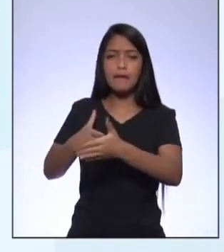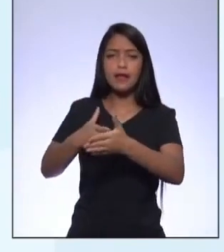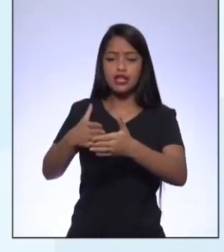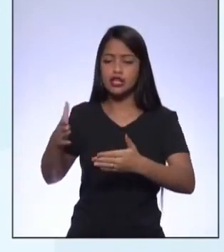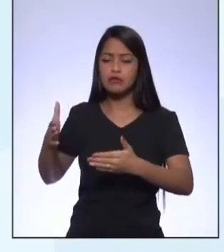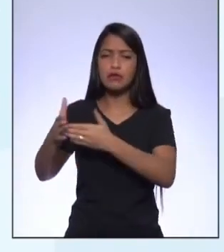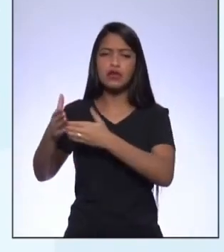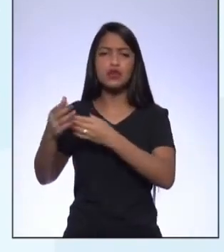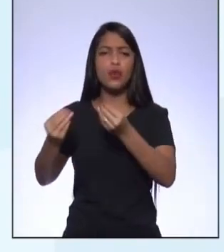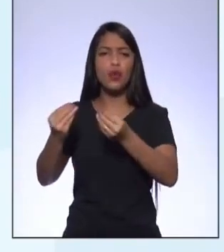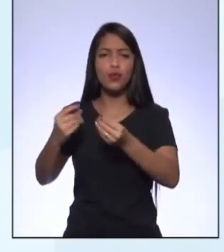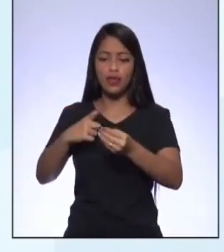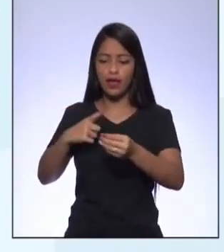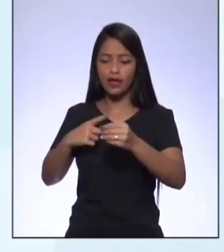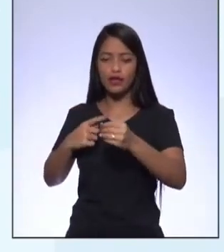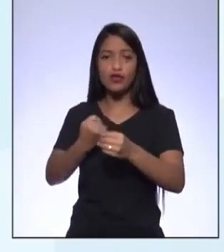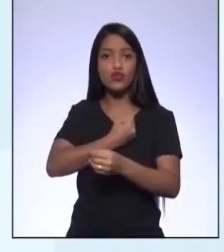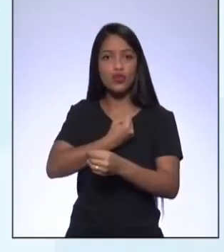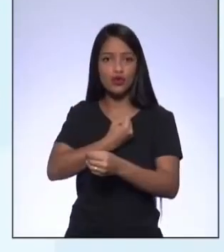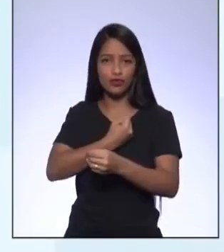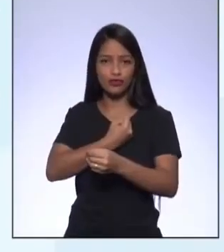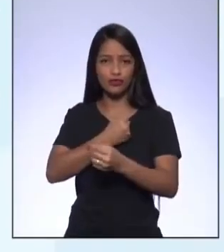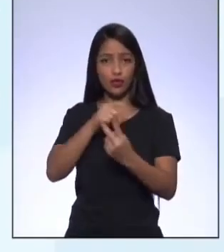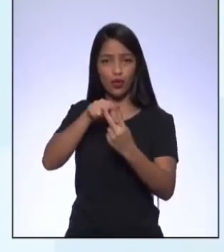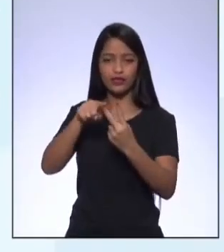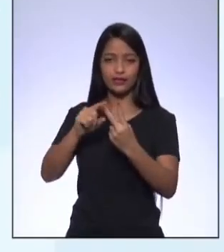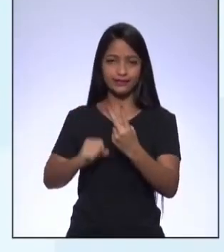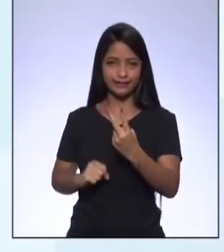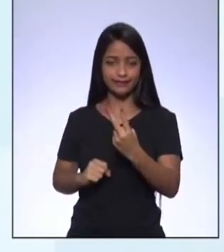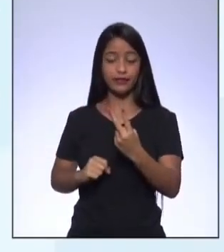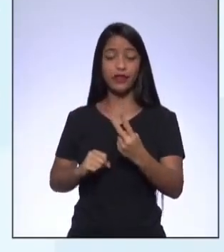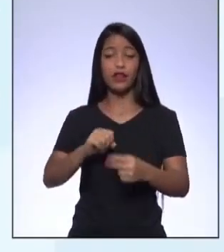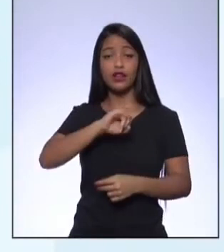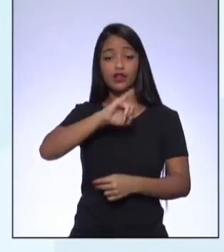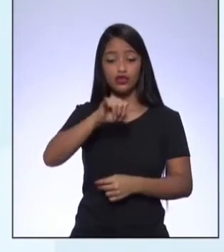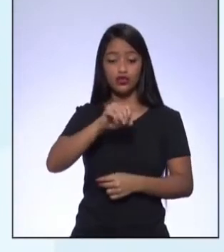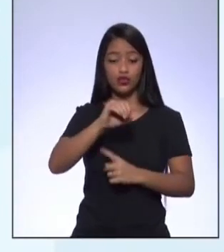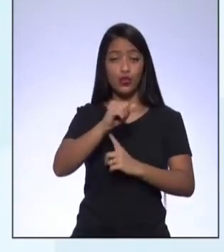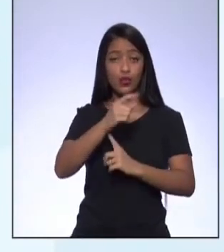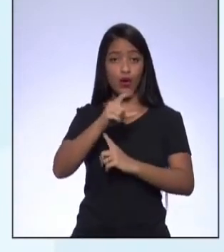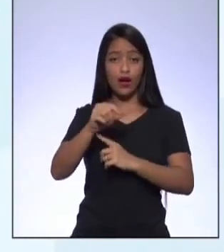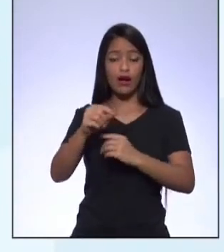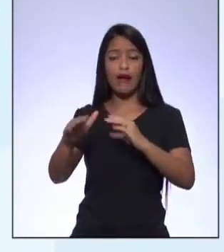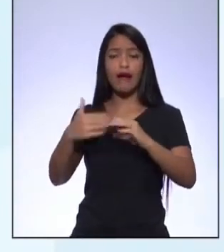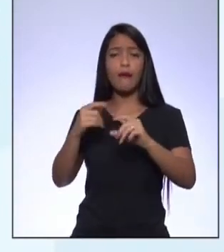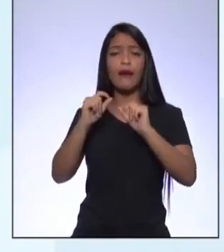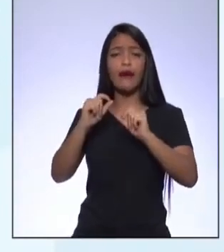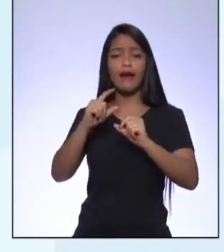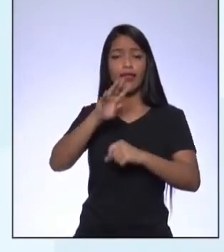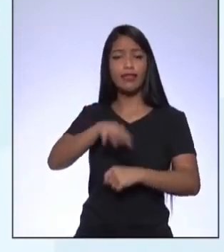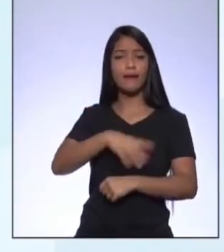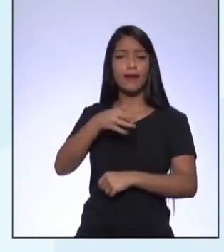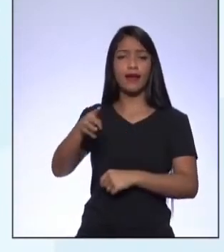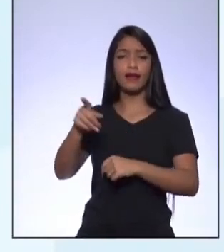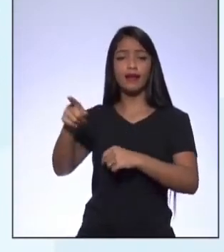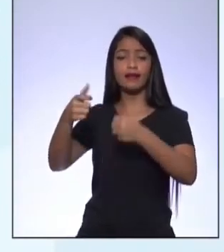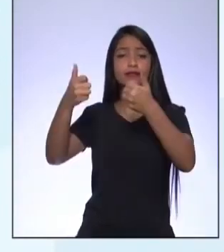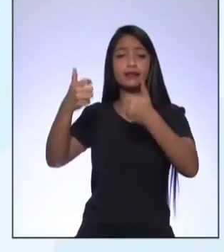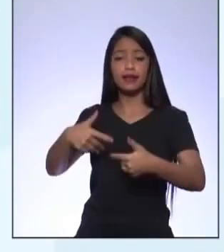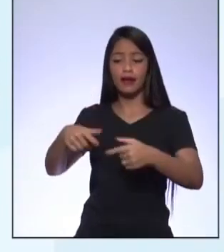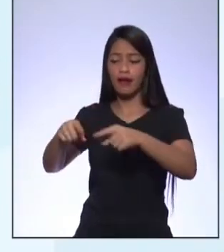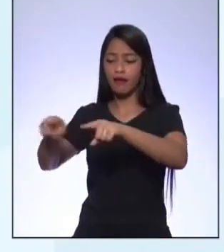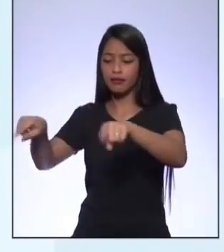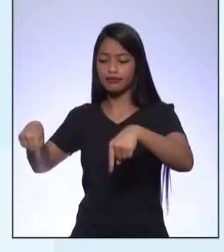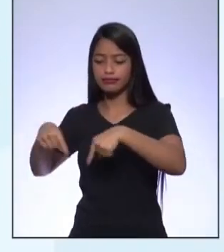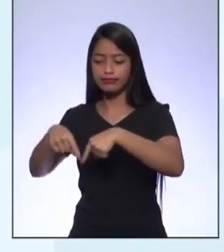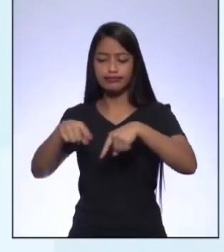ordenados. João recebeu uma tabela que especificava exatamente as coordenadas das plantações de